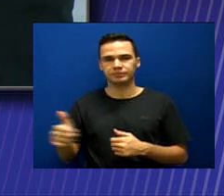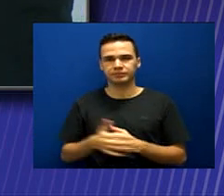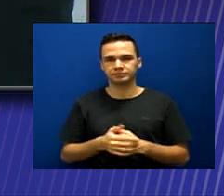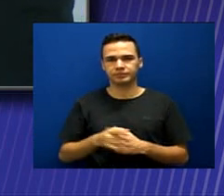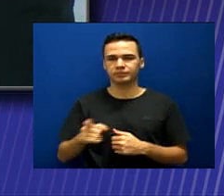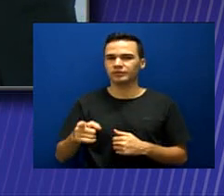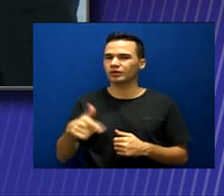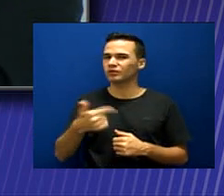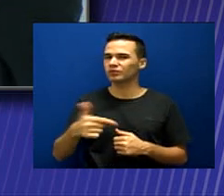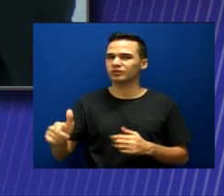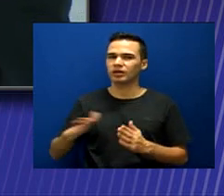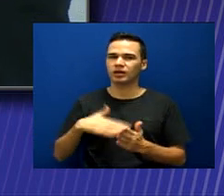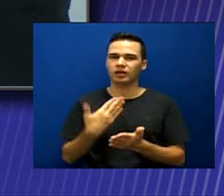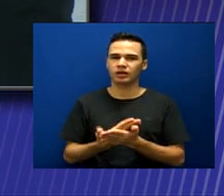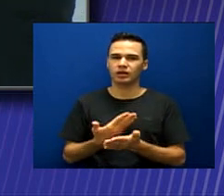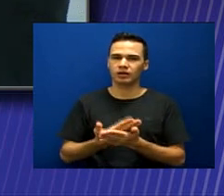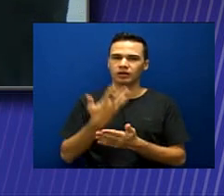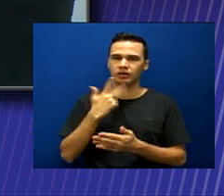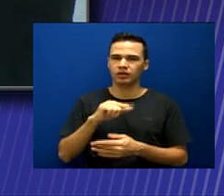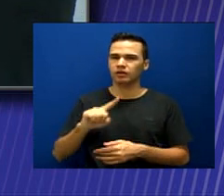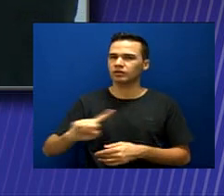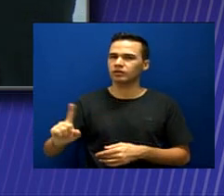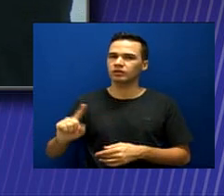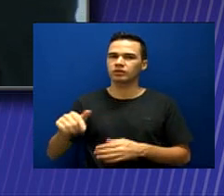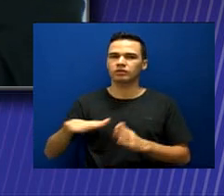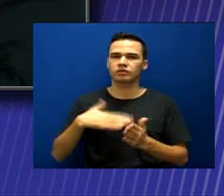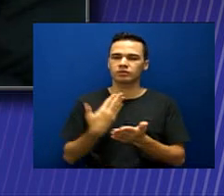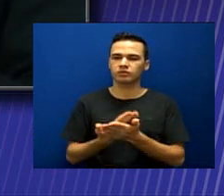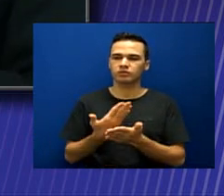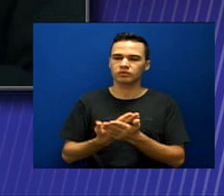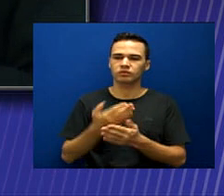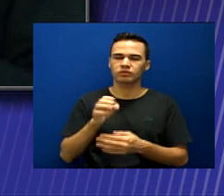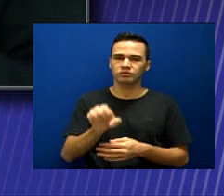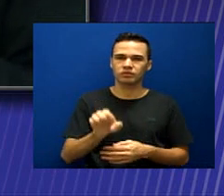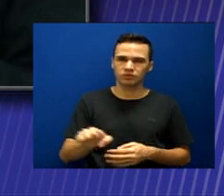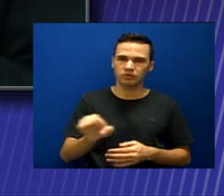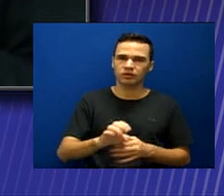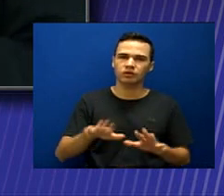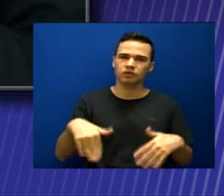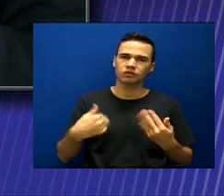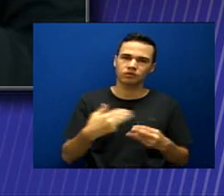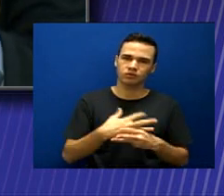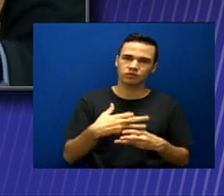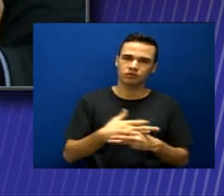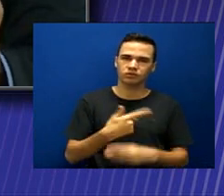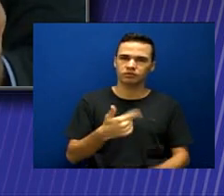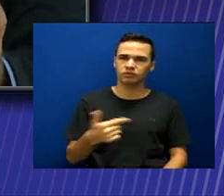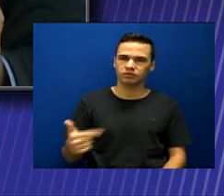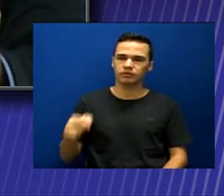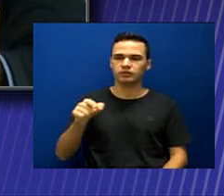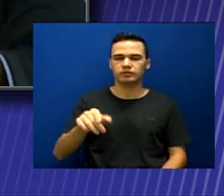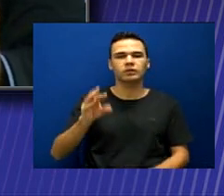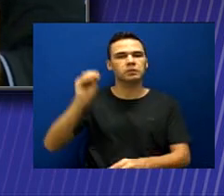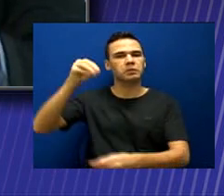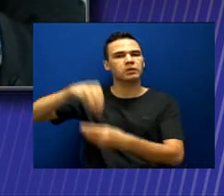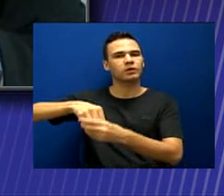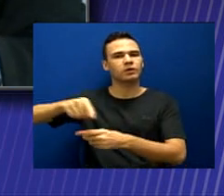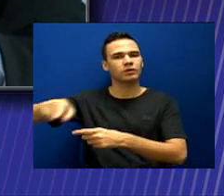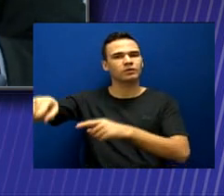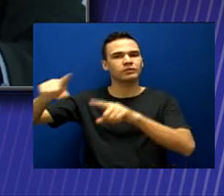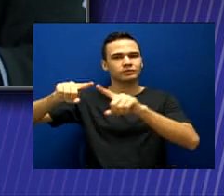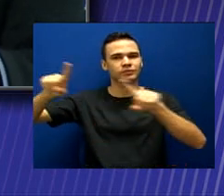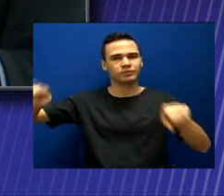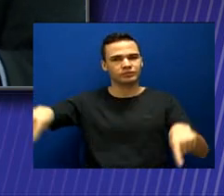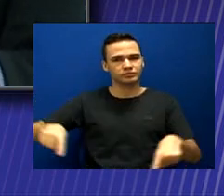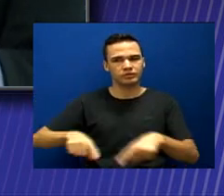lá, não tem uma creche ainda, não tem uma escola estadual ou municipal. Então, quando você coloca um aparelho público naquele local, você